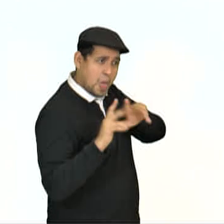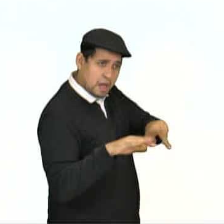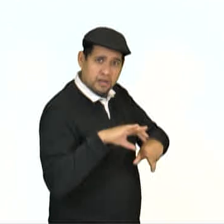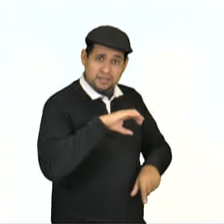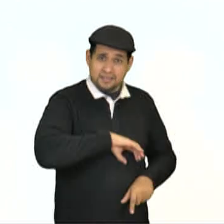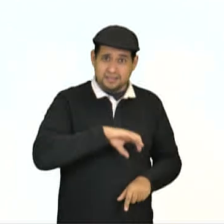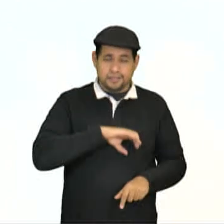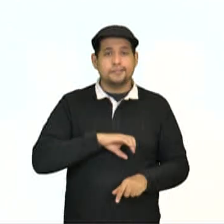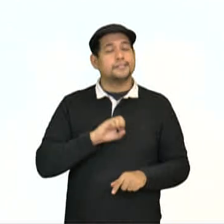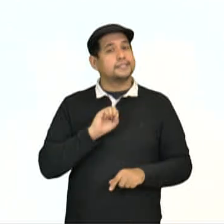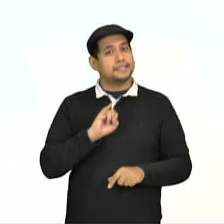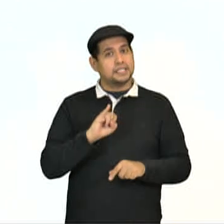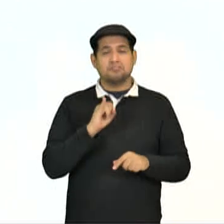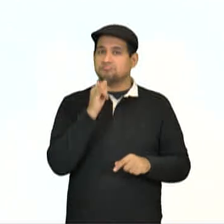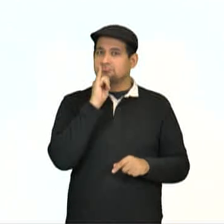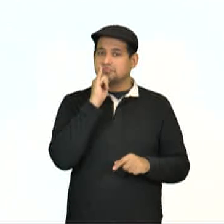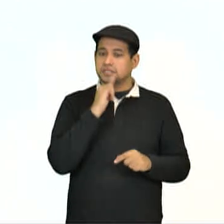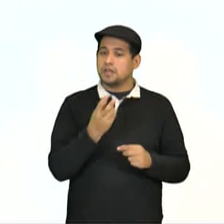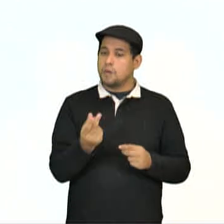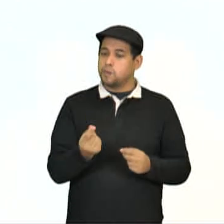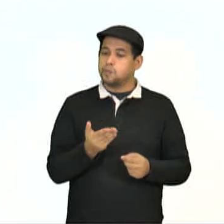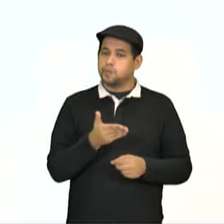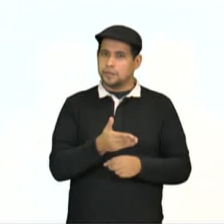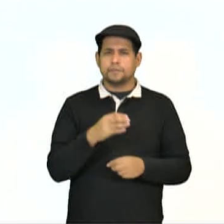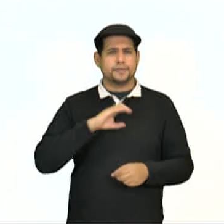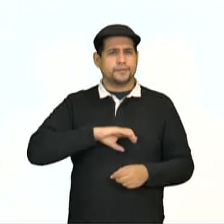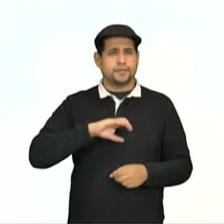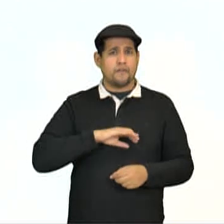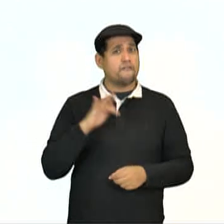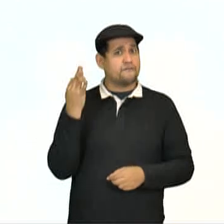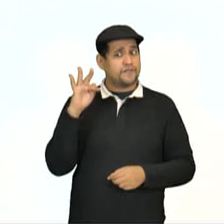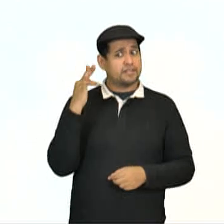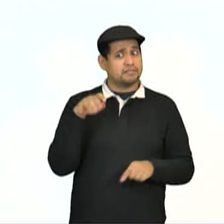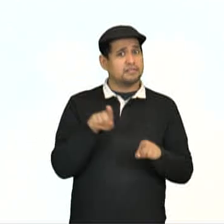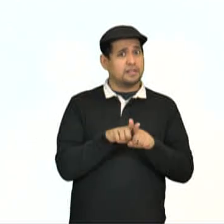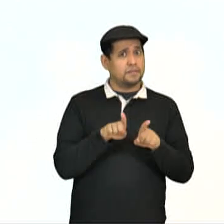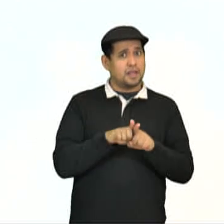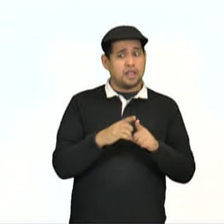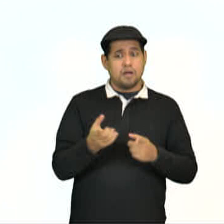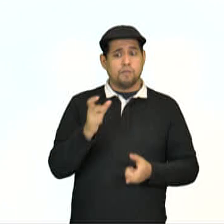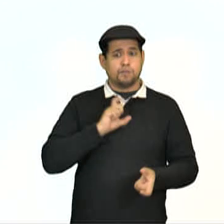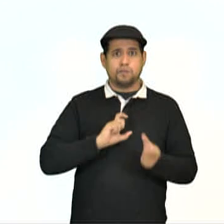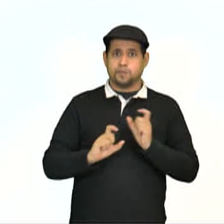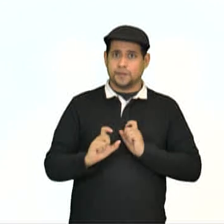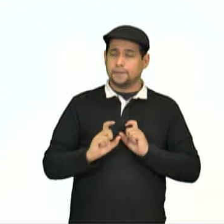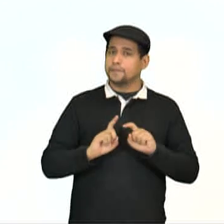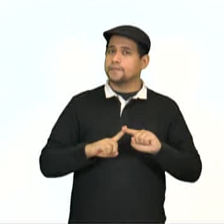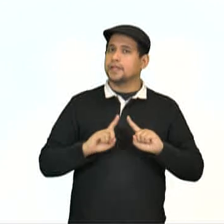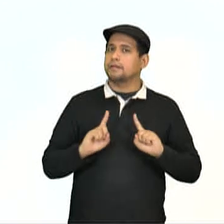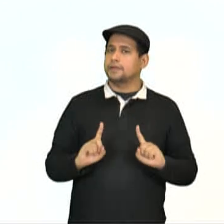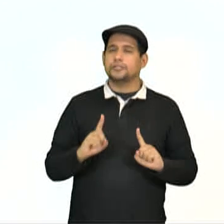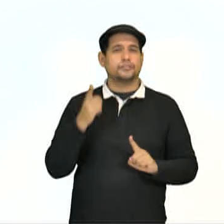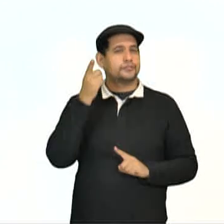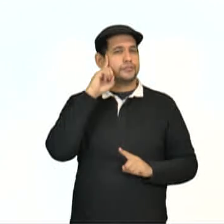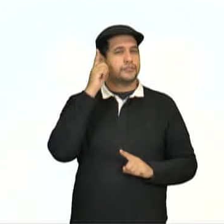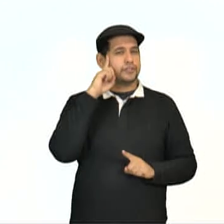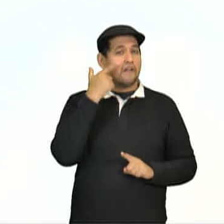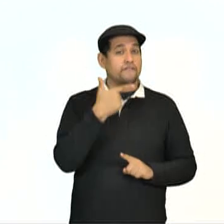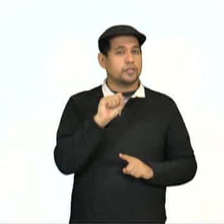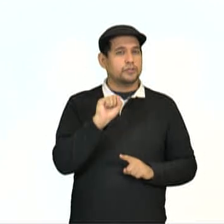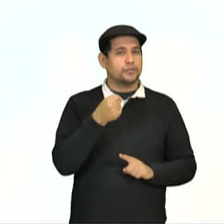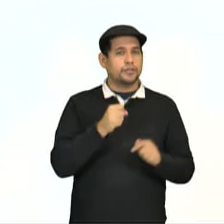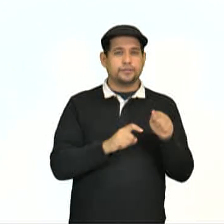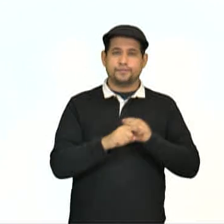todos esses lucros para Portugal, os franceses é quem iam obter esses lucros. E daí, no dia 28